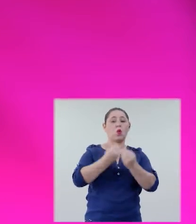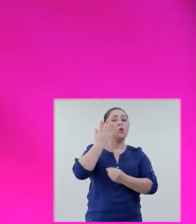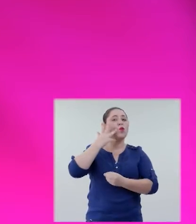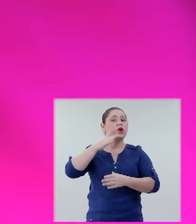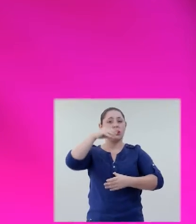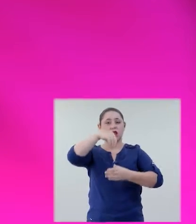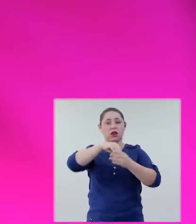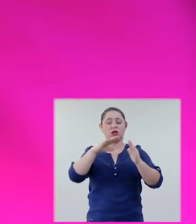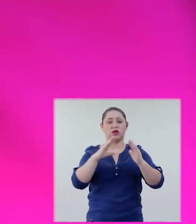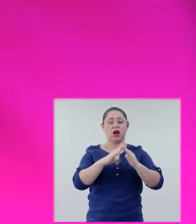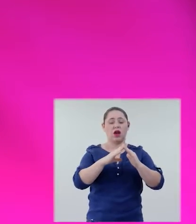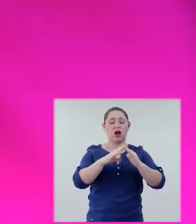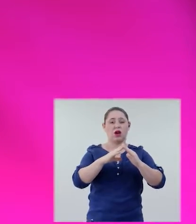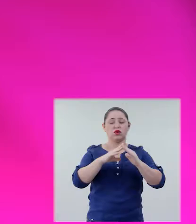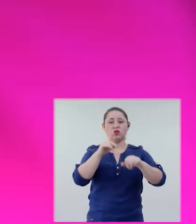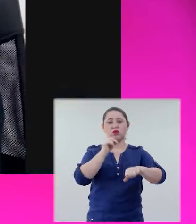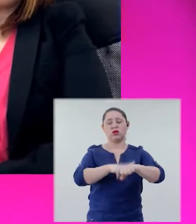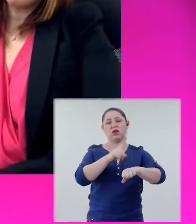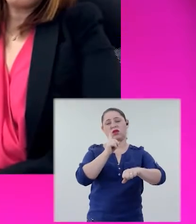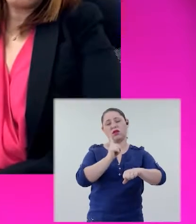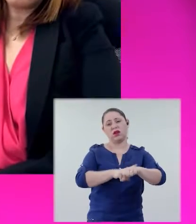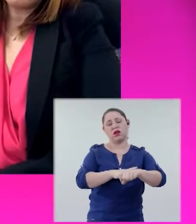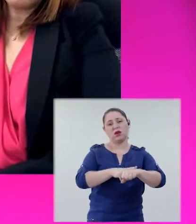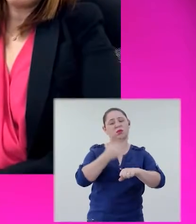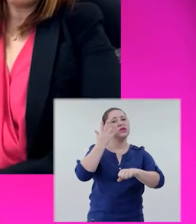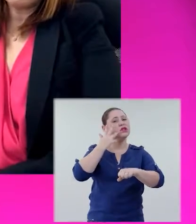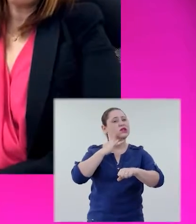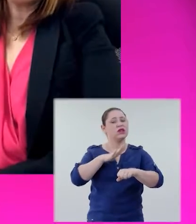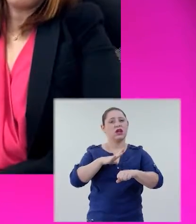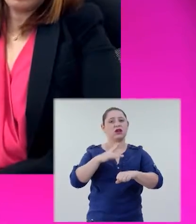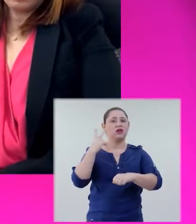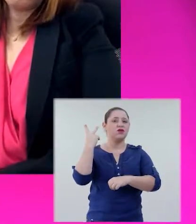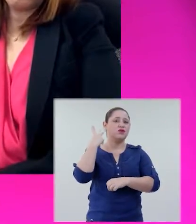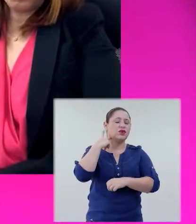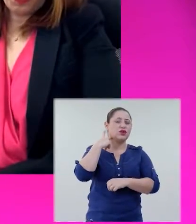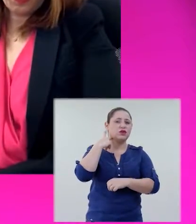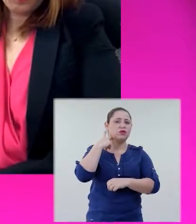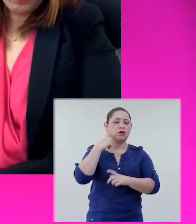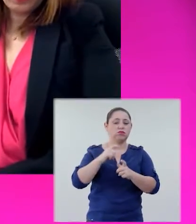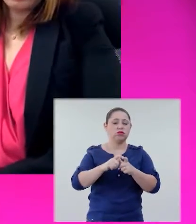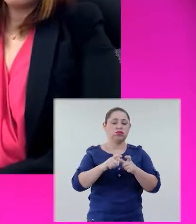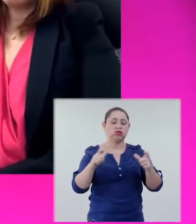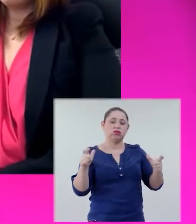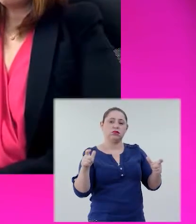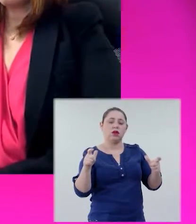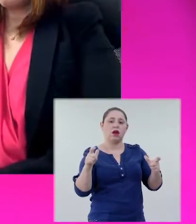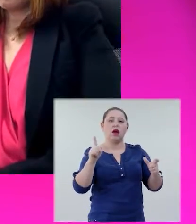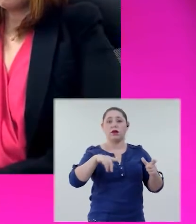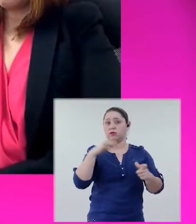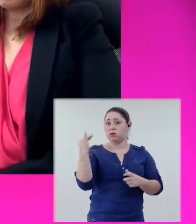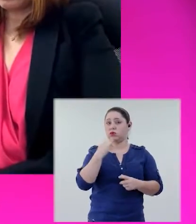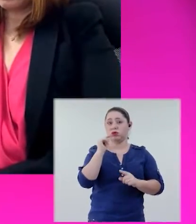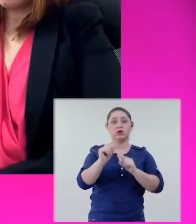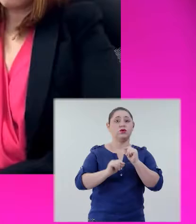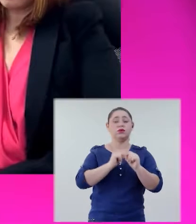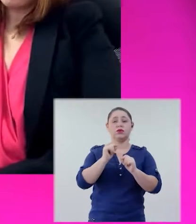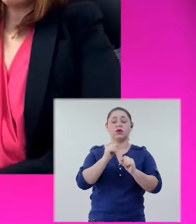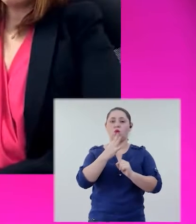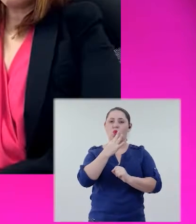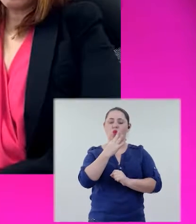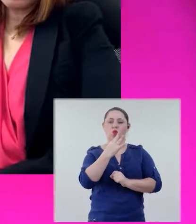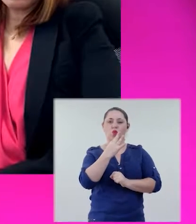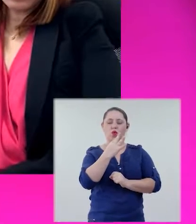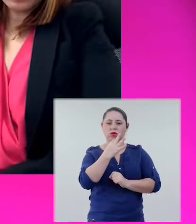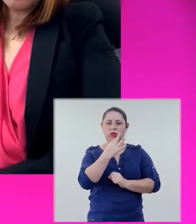como as crianças estão em casa, o tempo de exposição das crianças à violência aumentou. Então, por isso que é muito importante